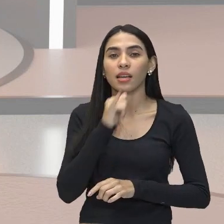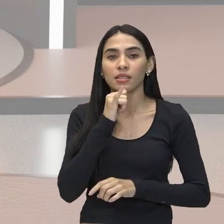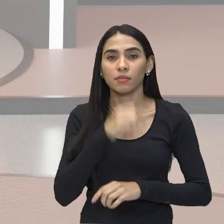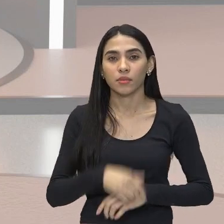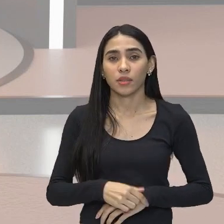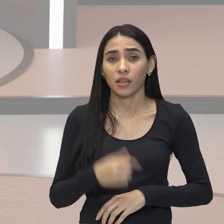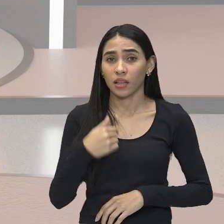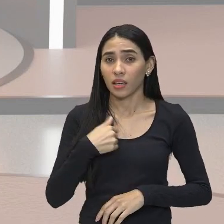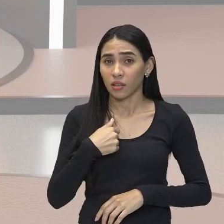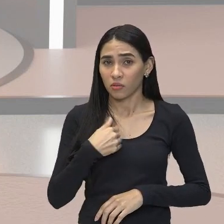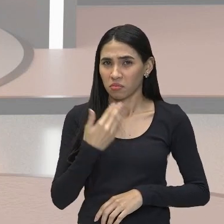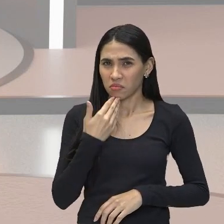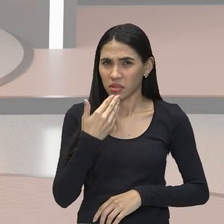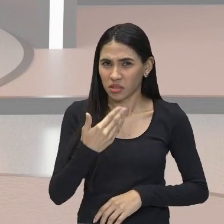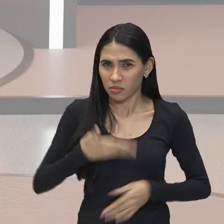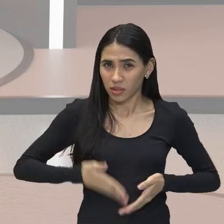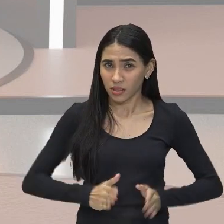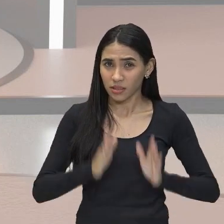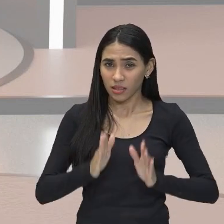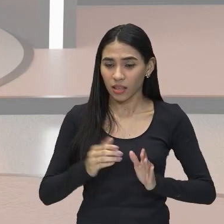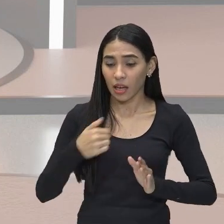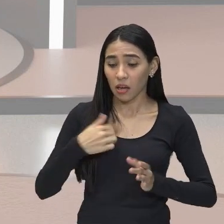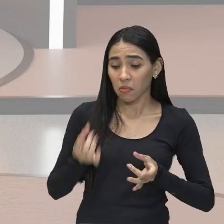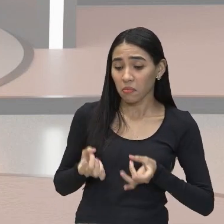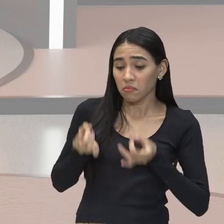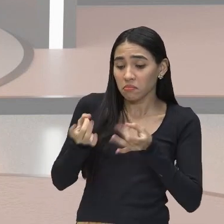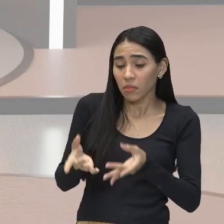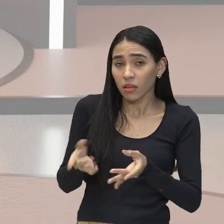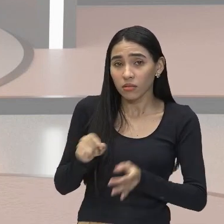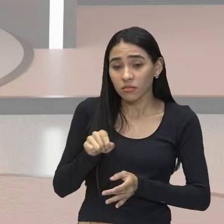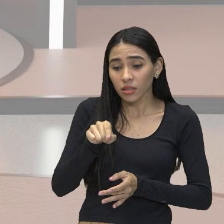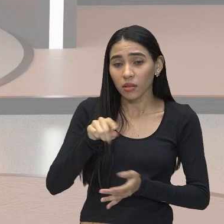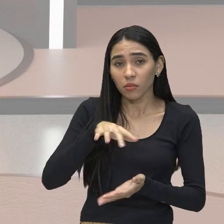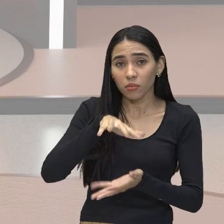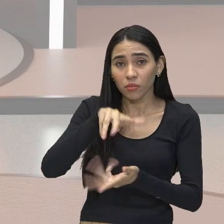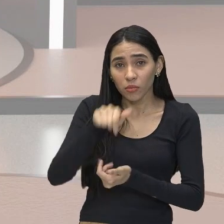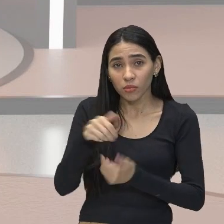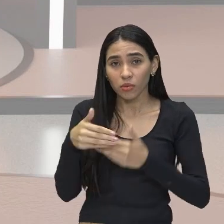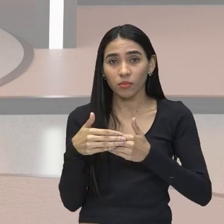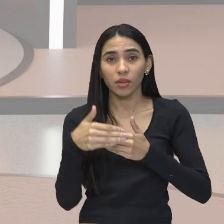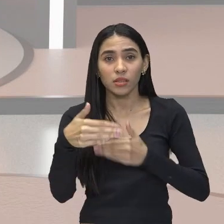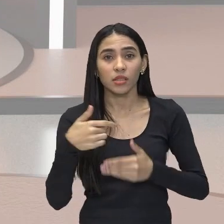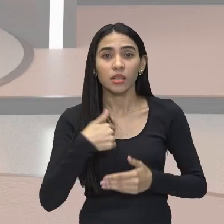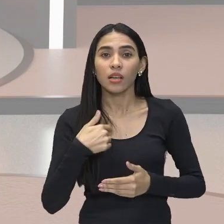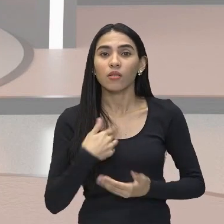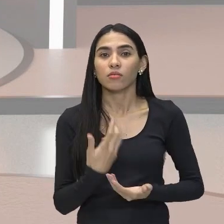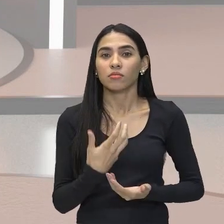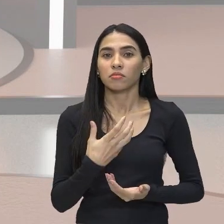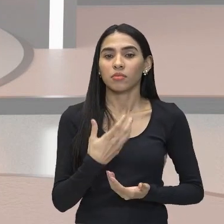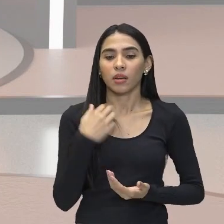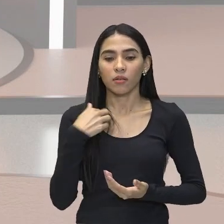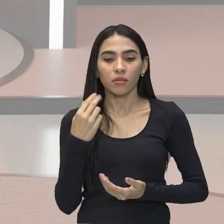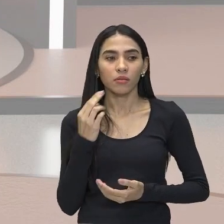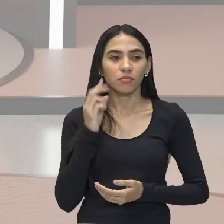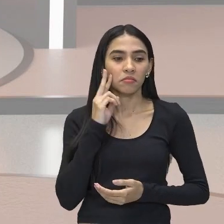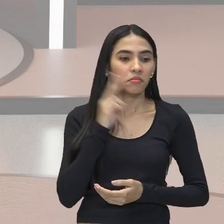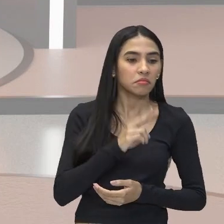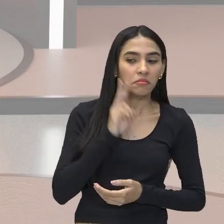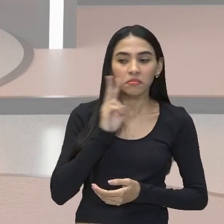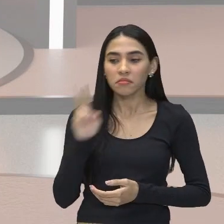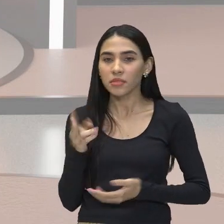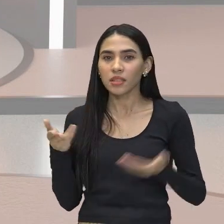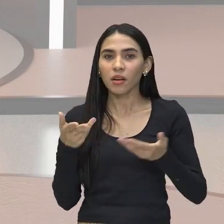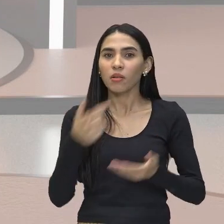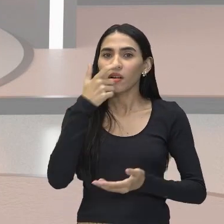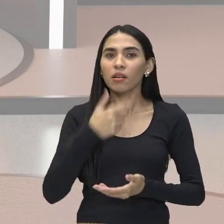eu não pedi para nascer, eu fui lançado, eu fui jogado a esse mundo, e a partir do momento que eu estou nesse mundo, eu olho para um lado, eu olho para o outro, e agora,